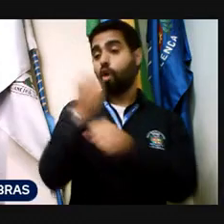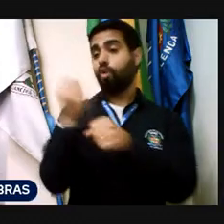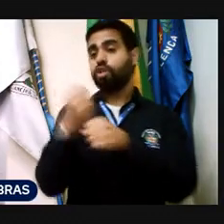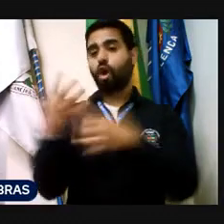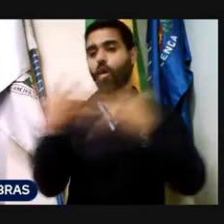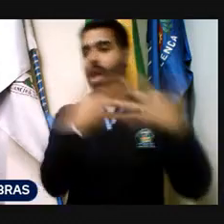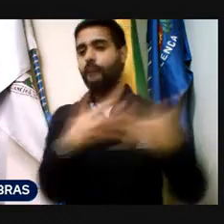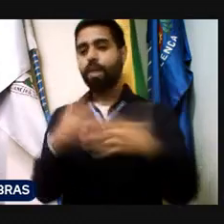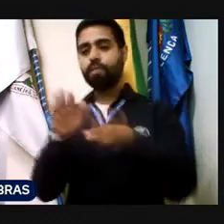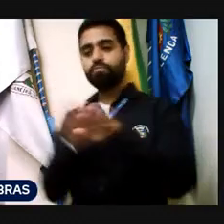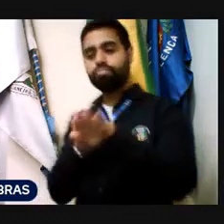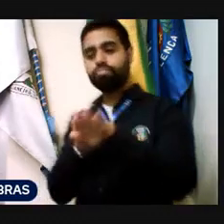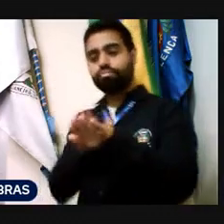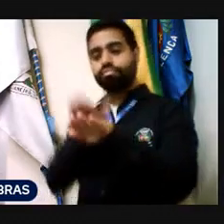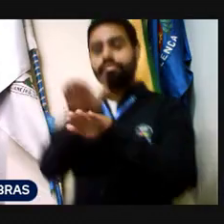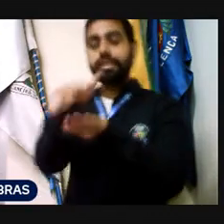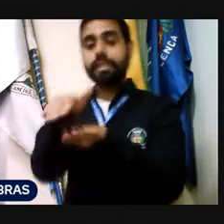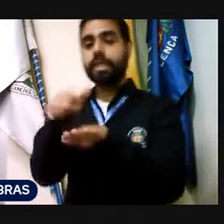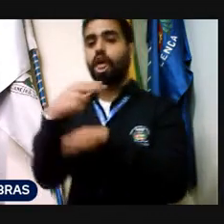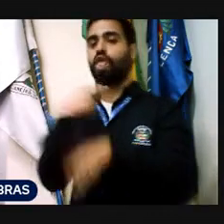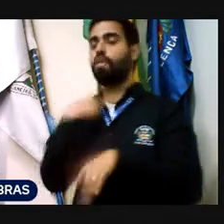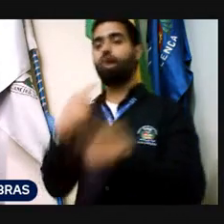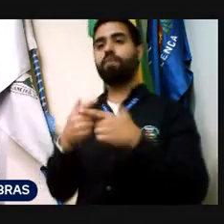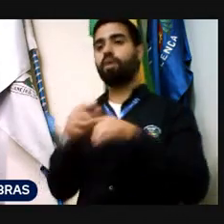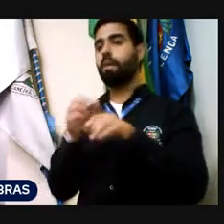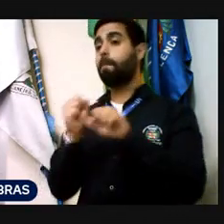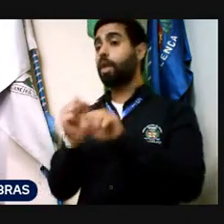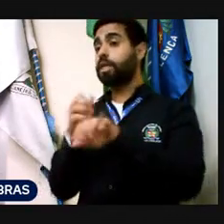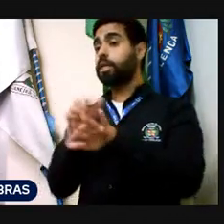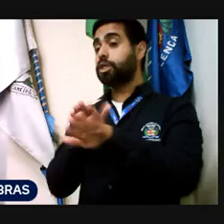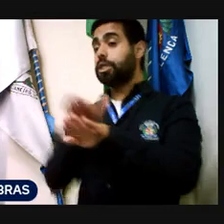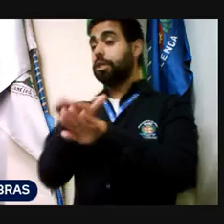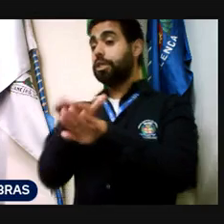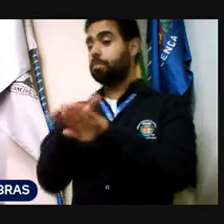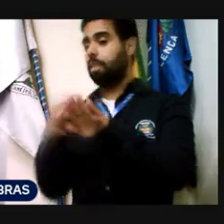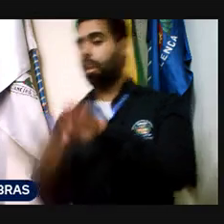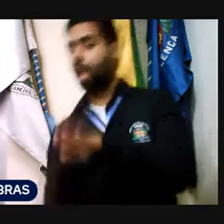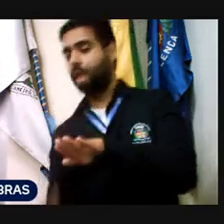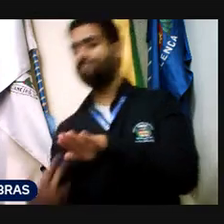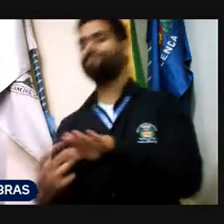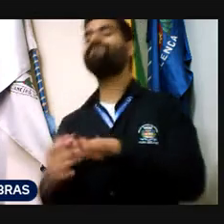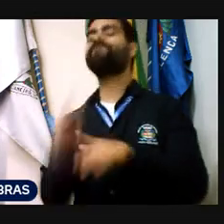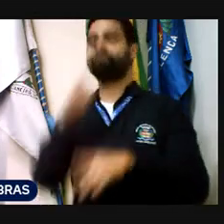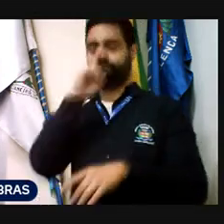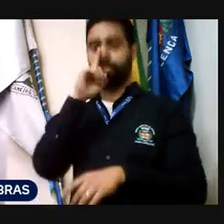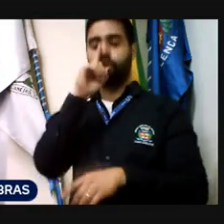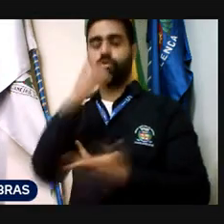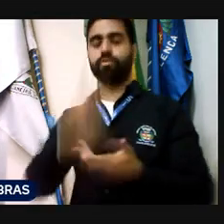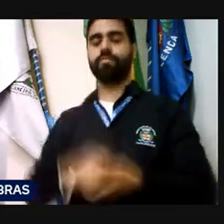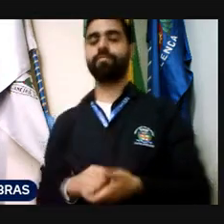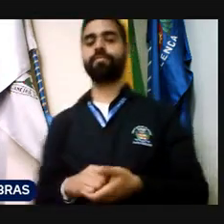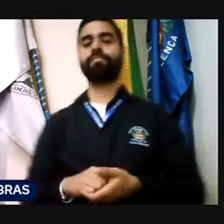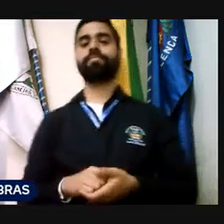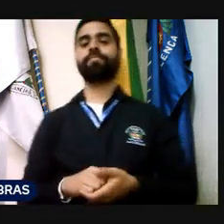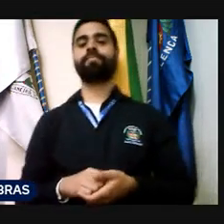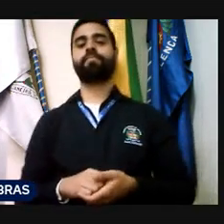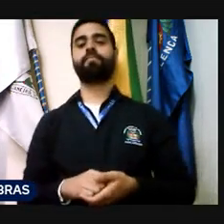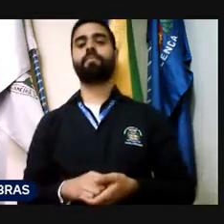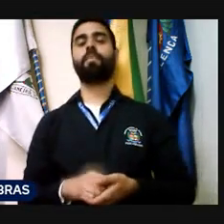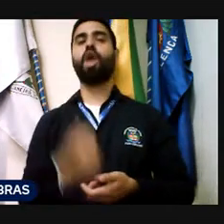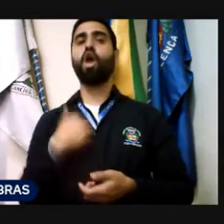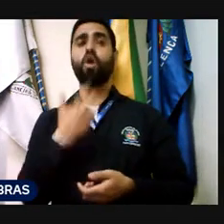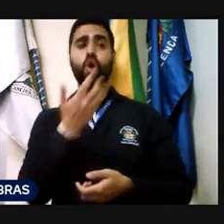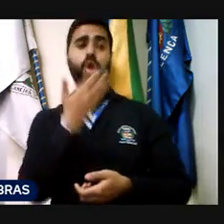estar atravessando essa ponte por conta também de um perigo lá iminente acontecer outro acidente fatal. Então, quero aqui,